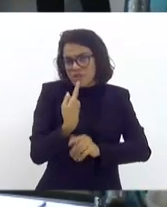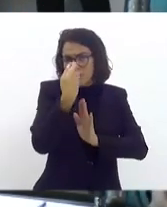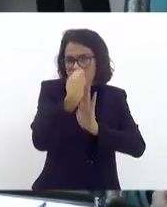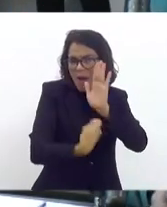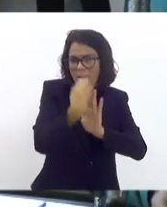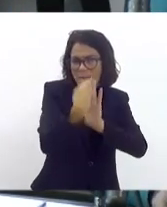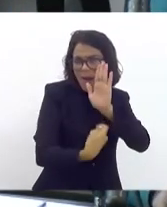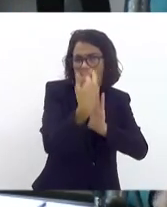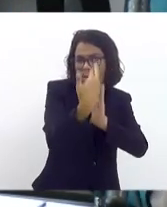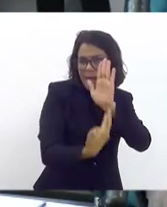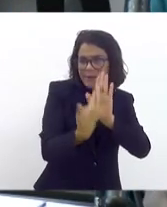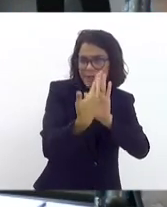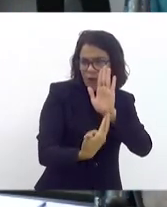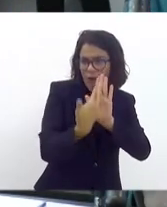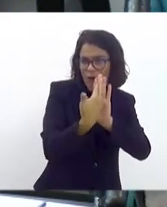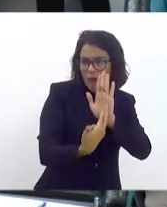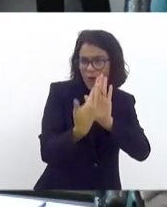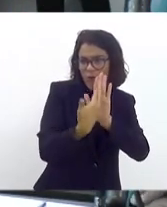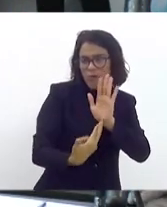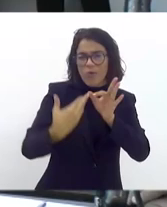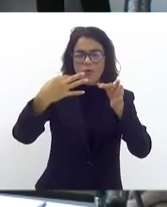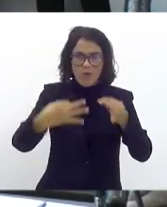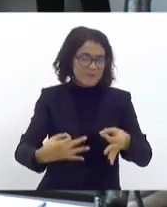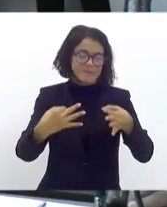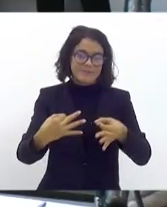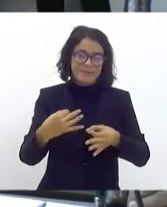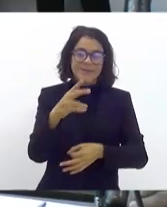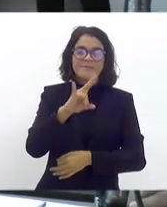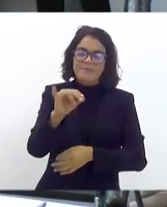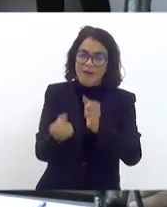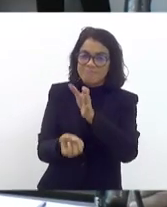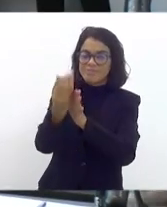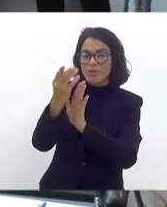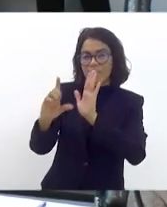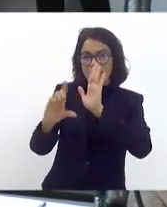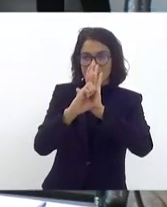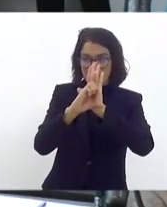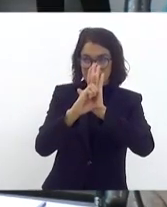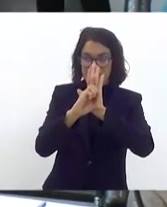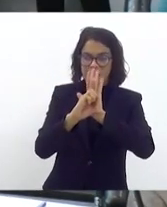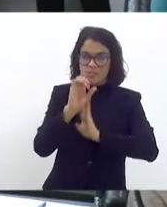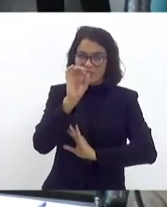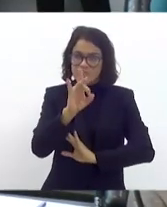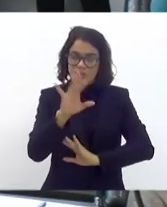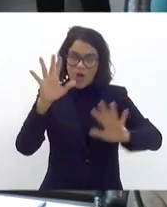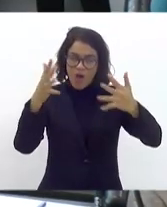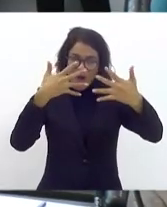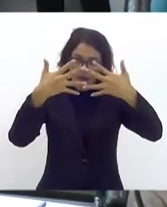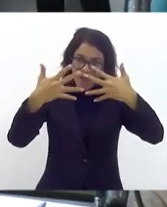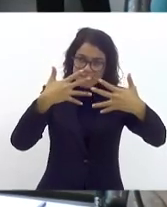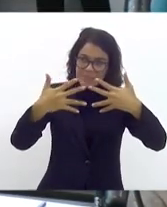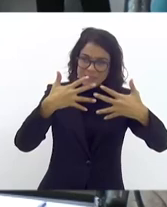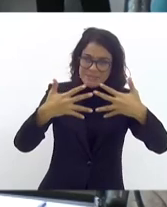relator, subrelator, com certeza irá propor uma legislação não apenas da transparência, porque